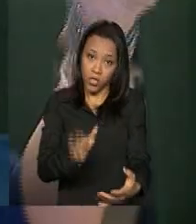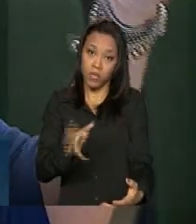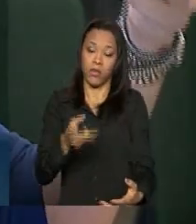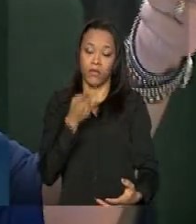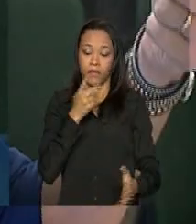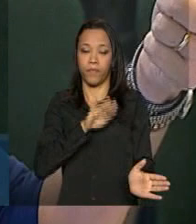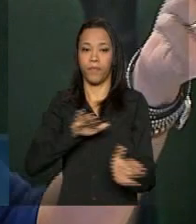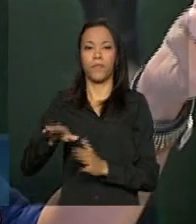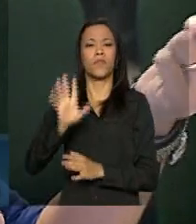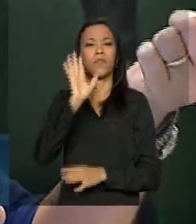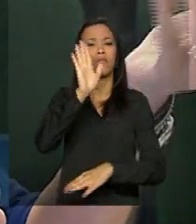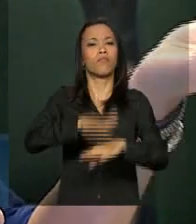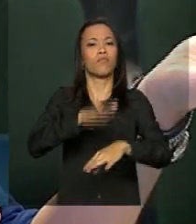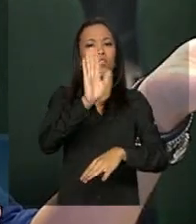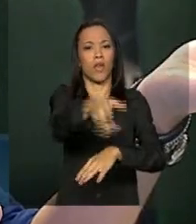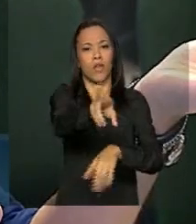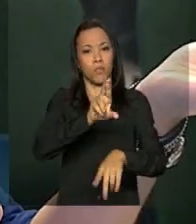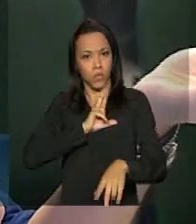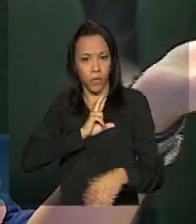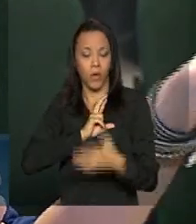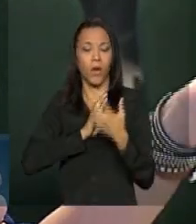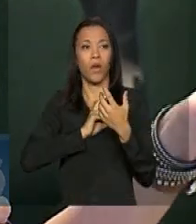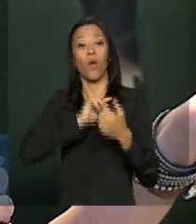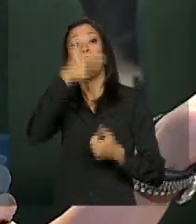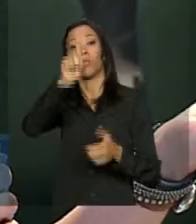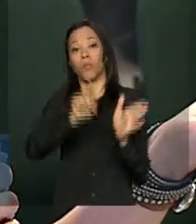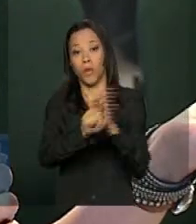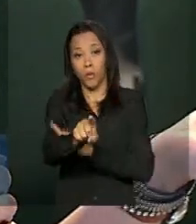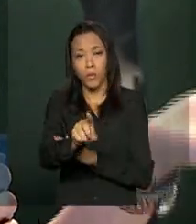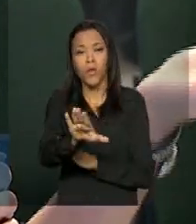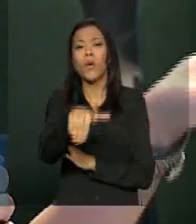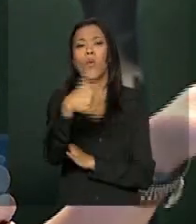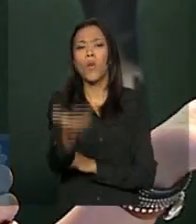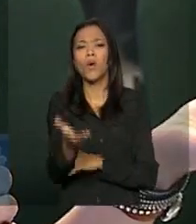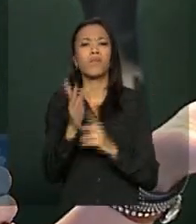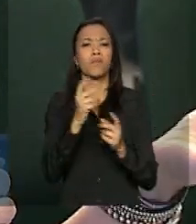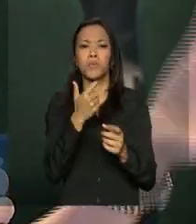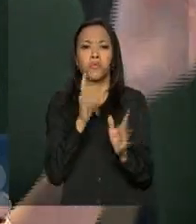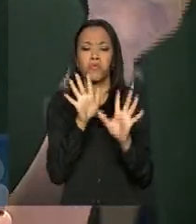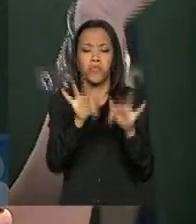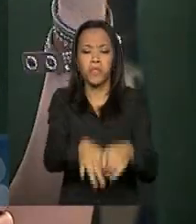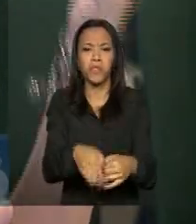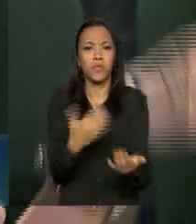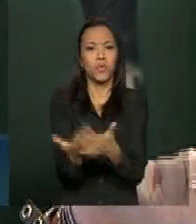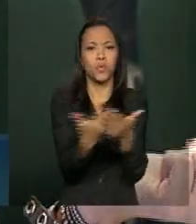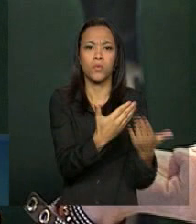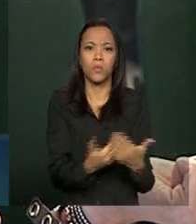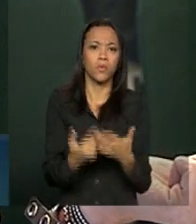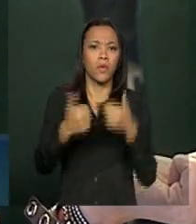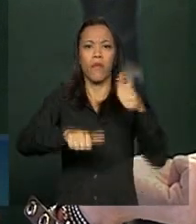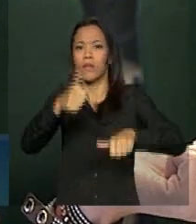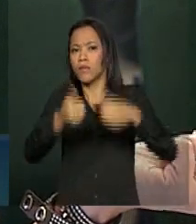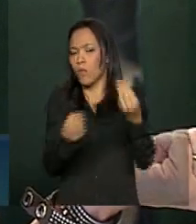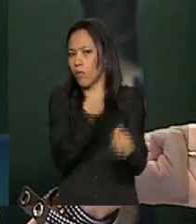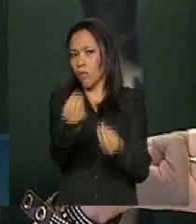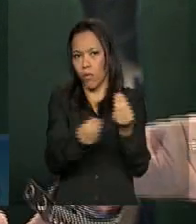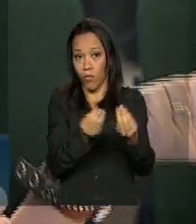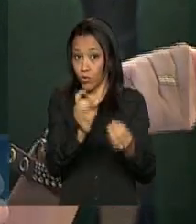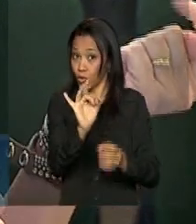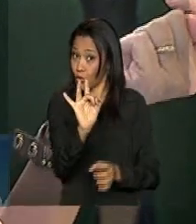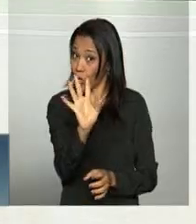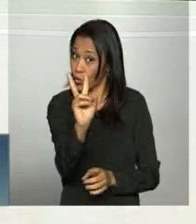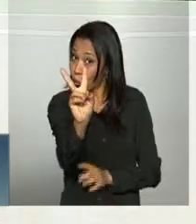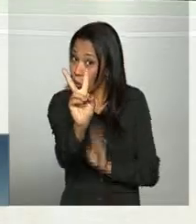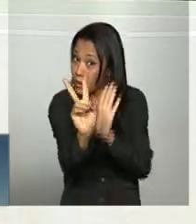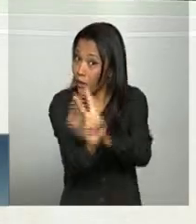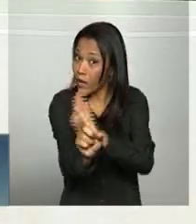Então, ministro, o senhor já respondeu quando é que... eu queria saber quando é que poderia estar concluído isso, quando é que poderia ser feito. Que ajuda isso pode dar... São duas